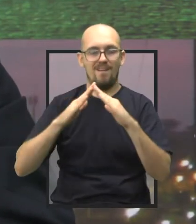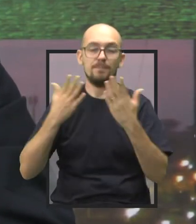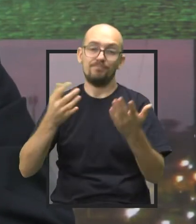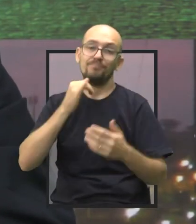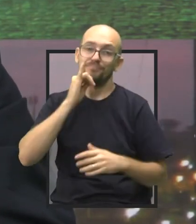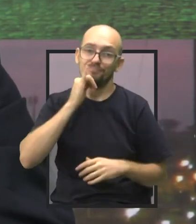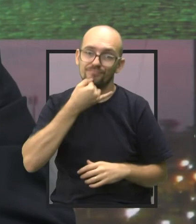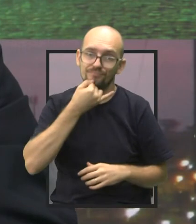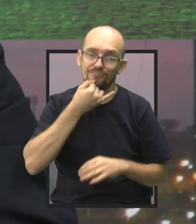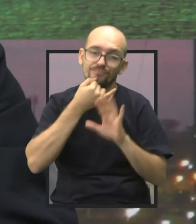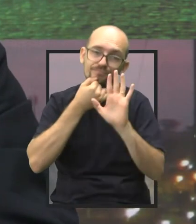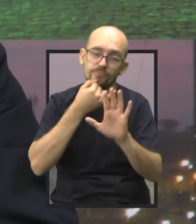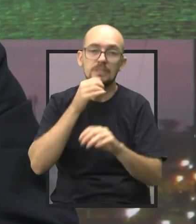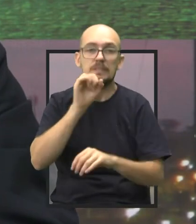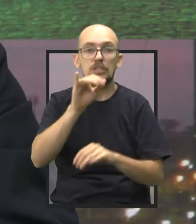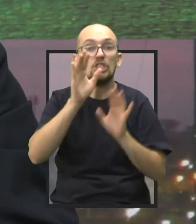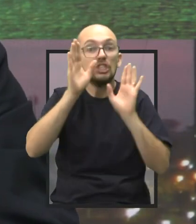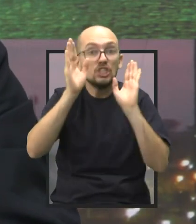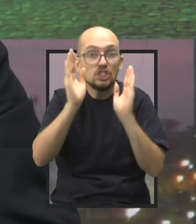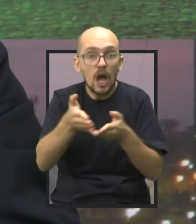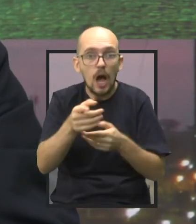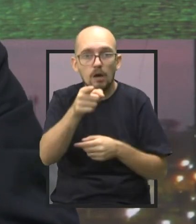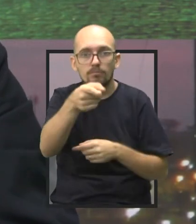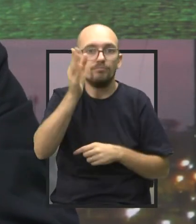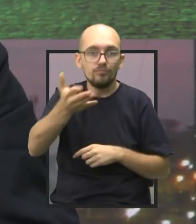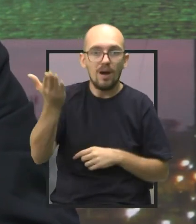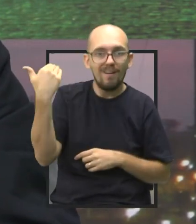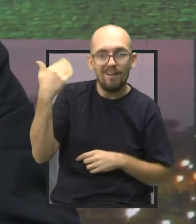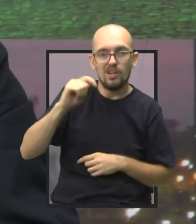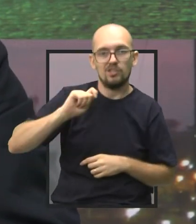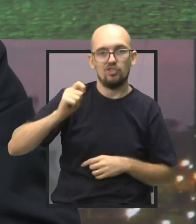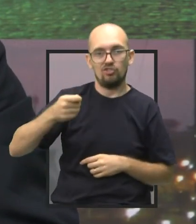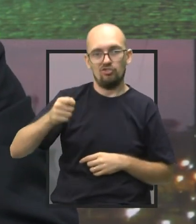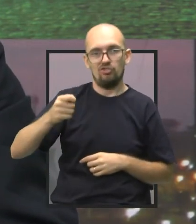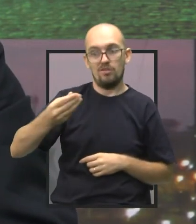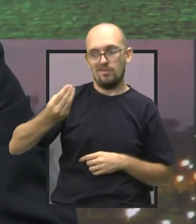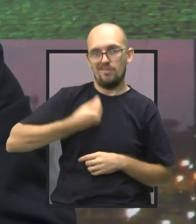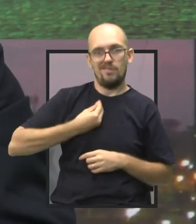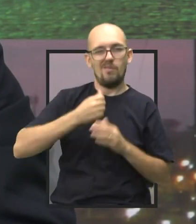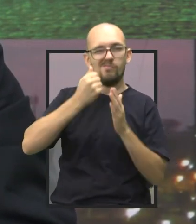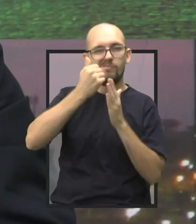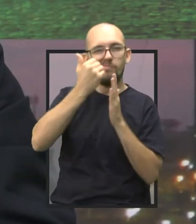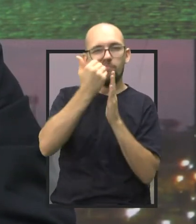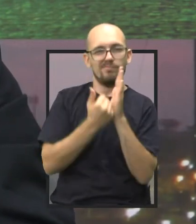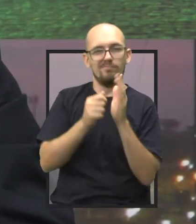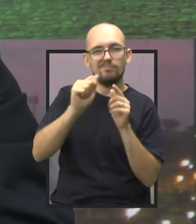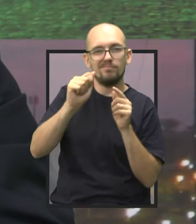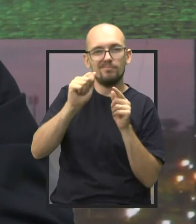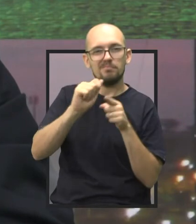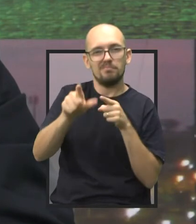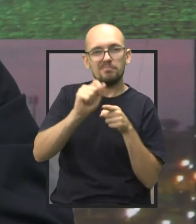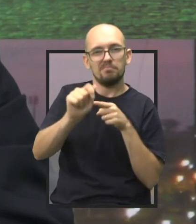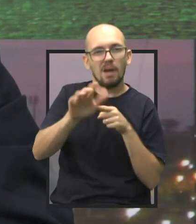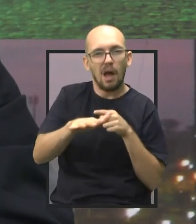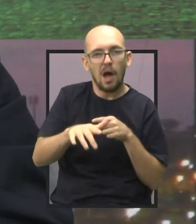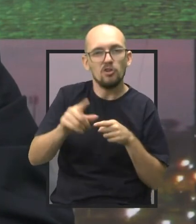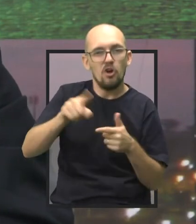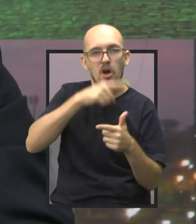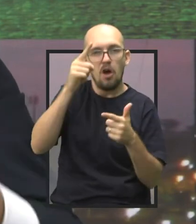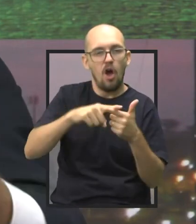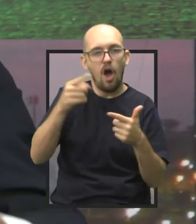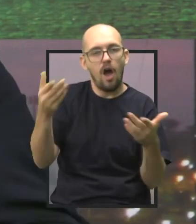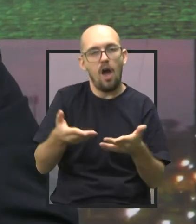infelizmente, a pessoa que já foi agraciada com o financiamento habitacional, ela não conseguirá, não terá êxito com relação